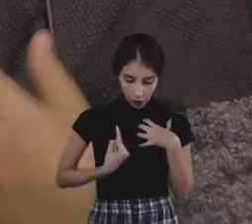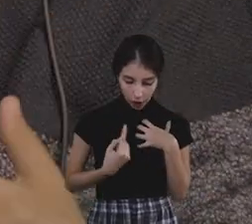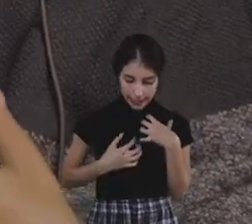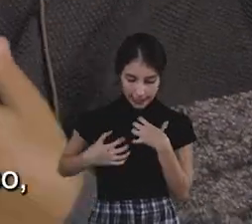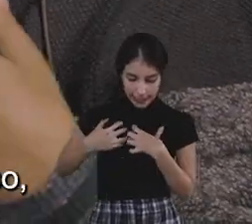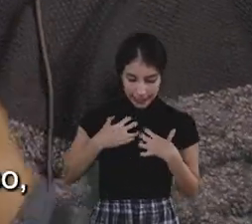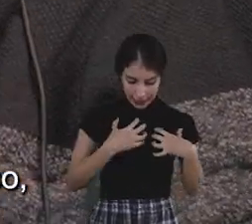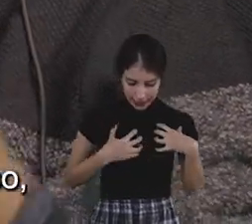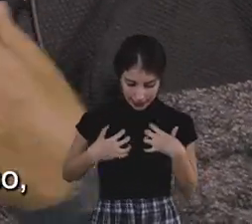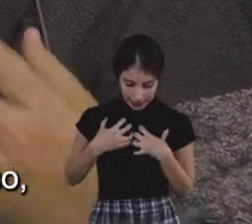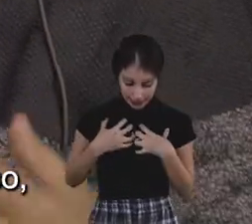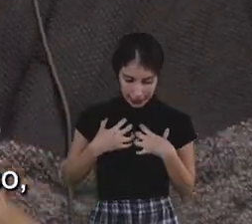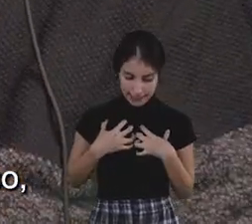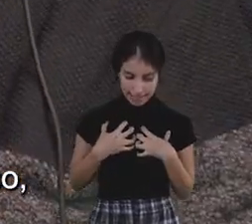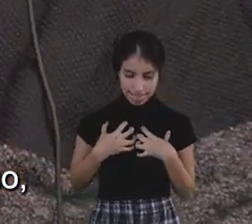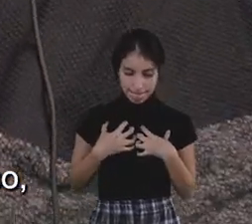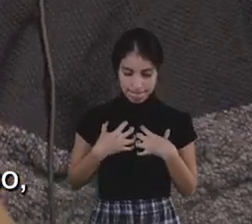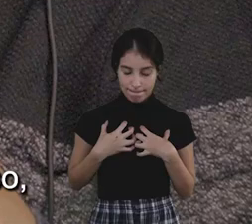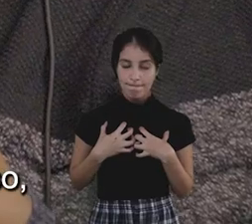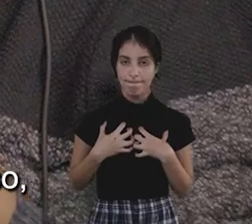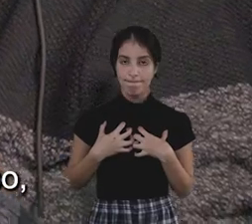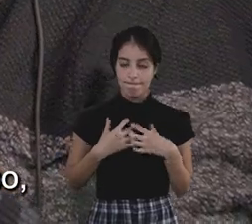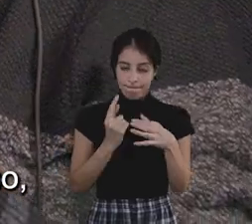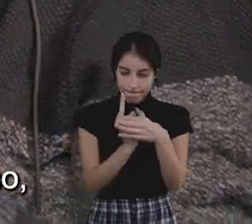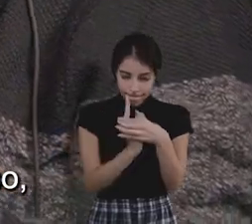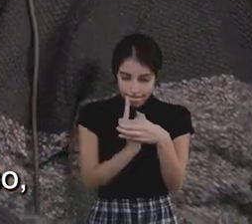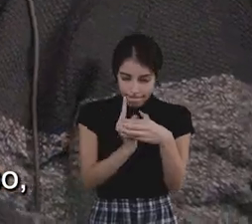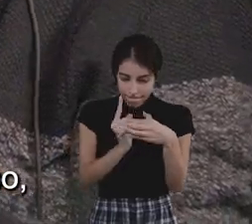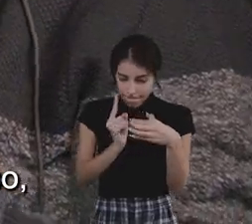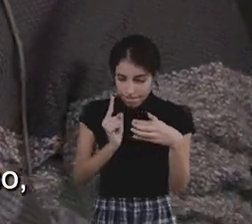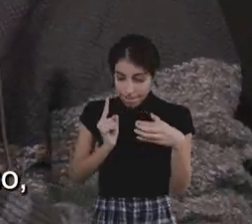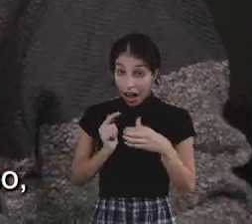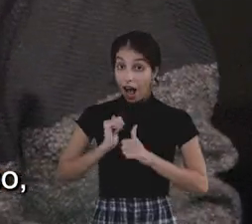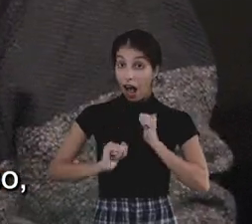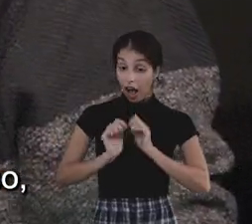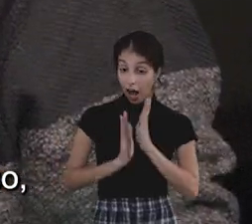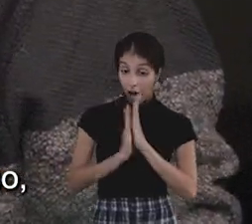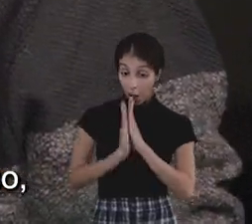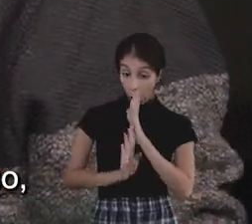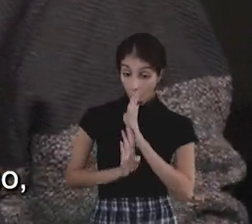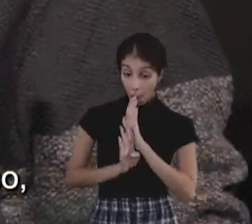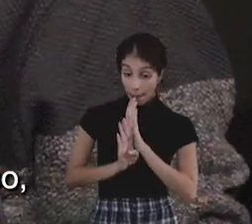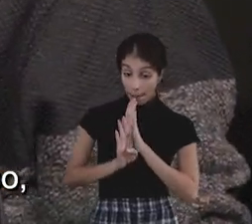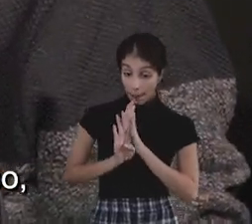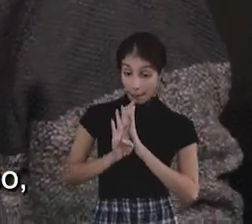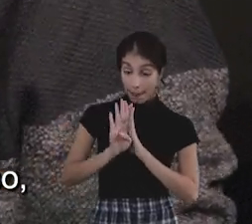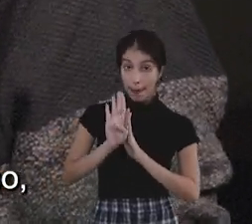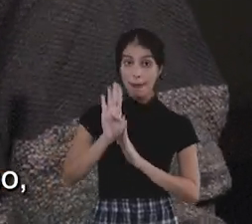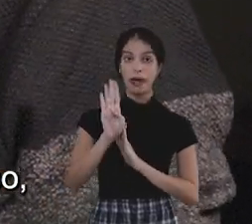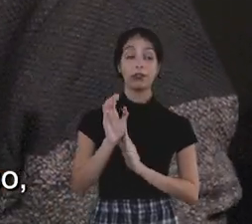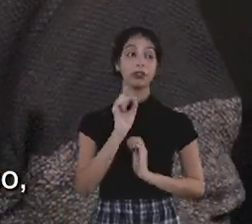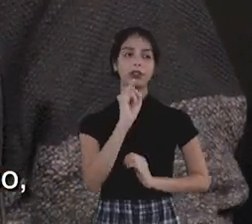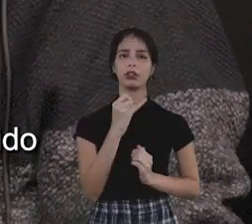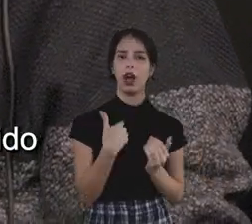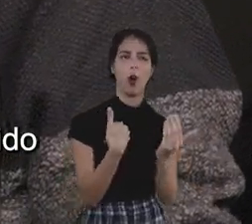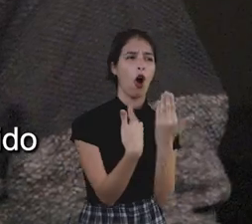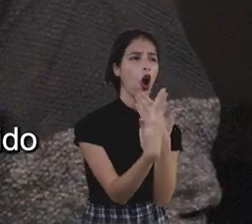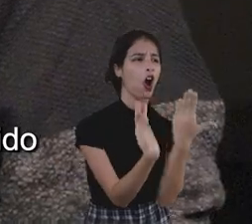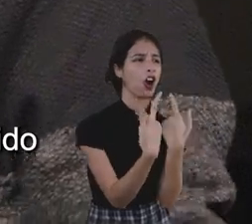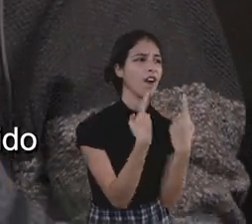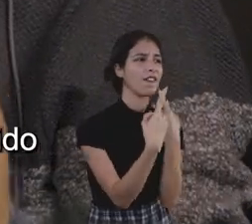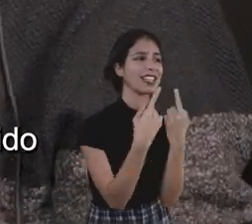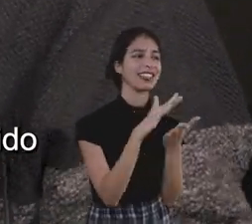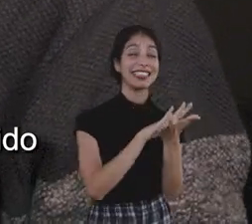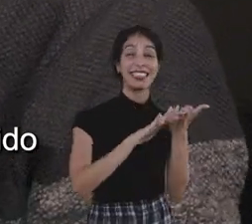mais solidão mais paro e uma um agravamento da ansiedade porque se eu não faço nada com isso se eu não